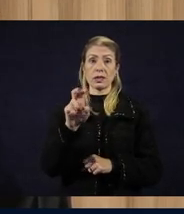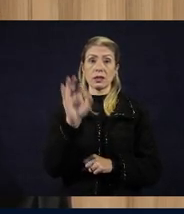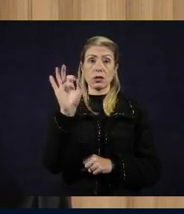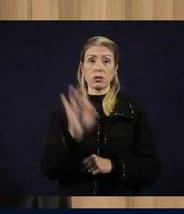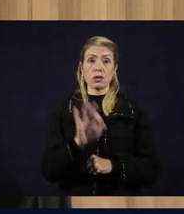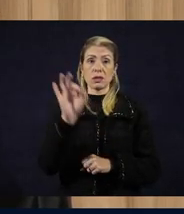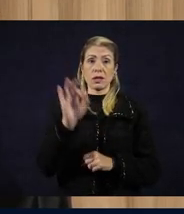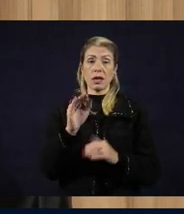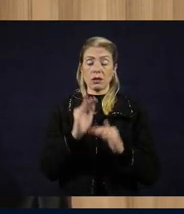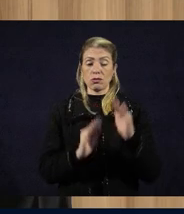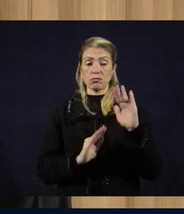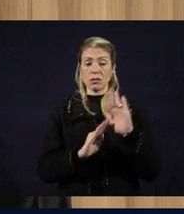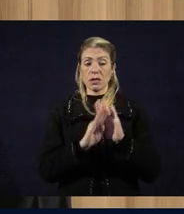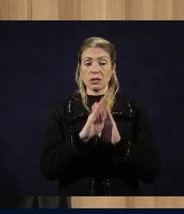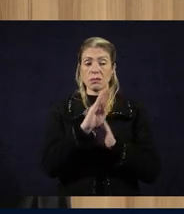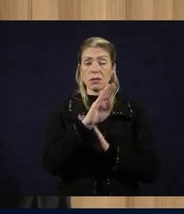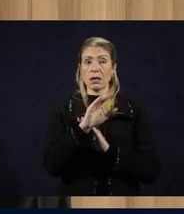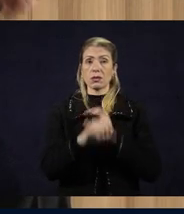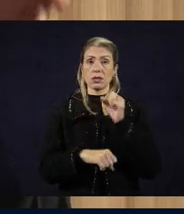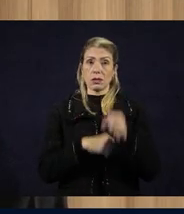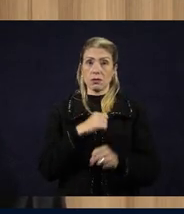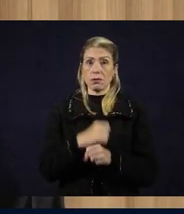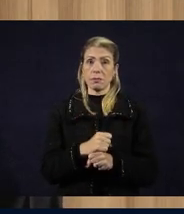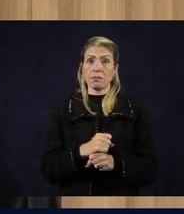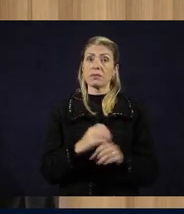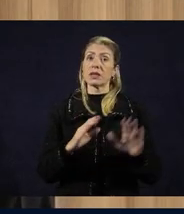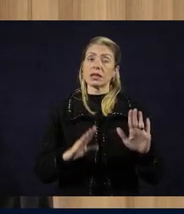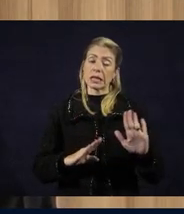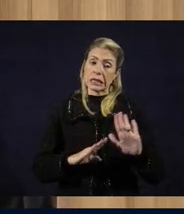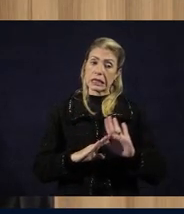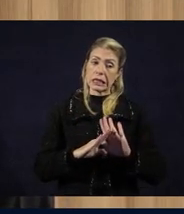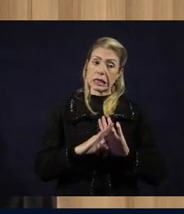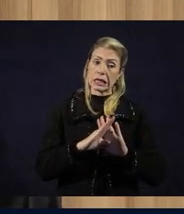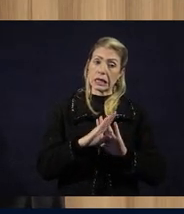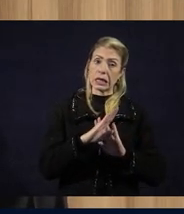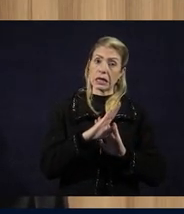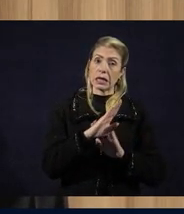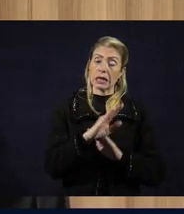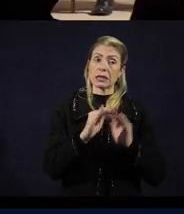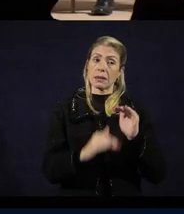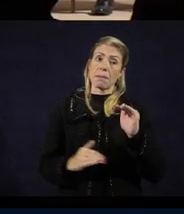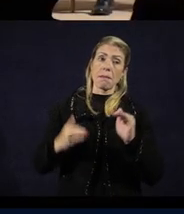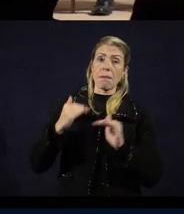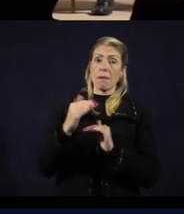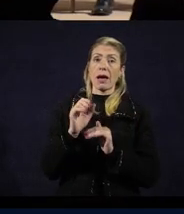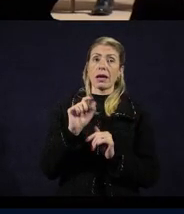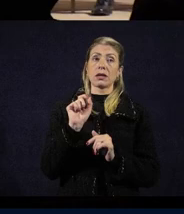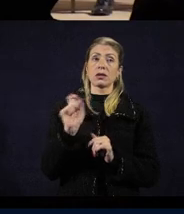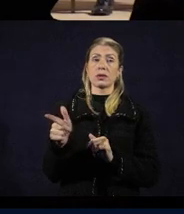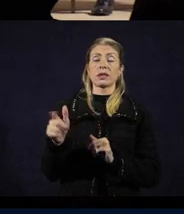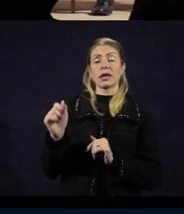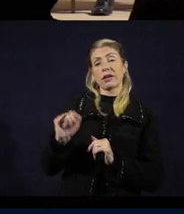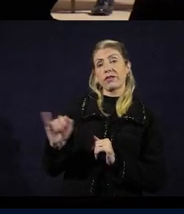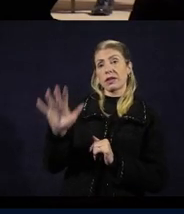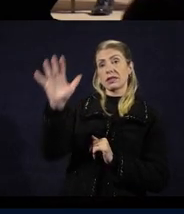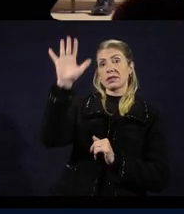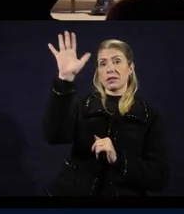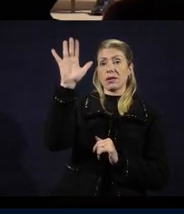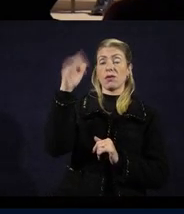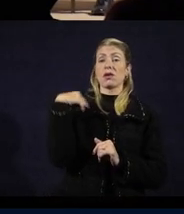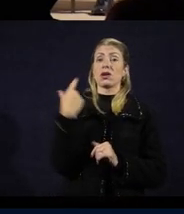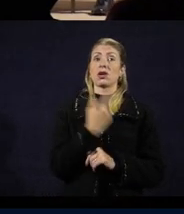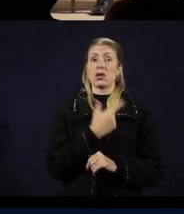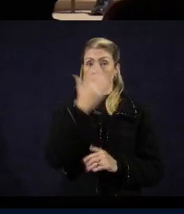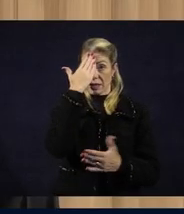forte né anual ou seja cresce a se manipulação ainda mais com o Ricardo comentou antes ou seja a gente acredita